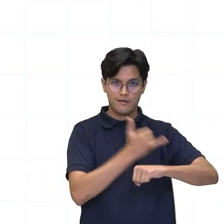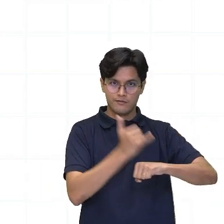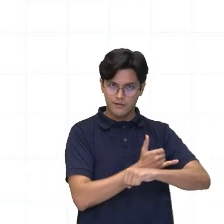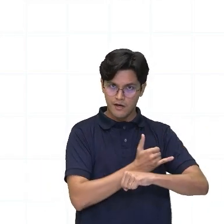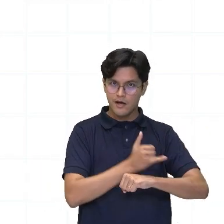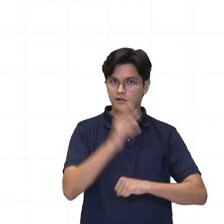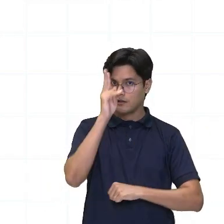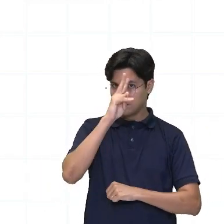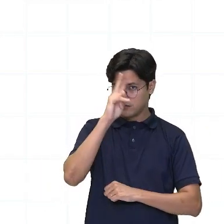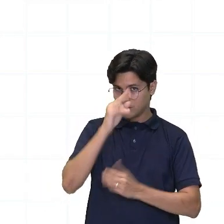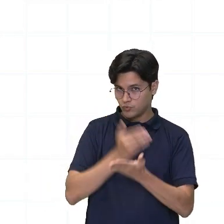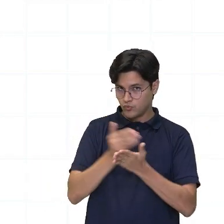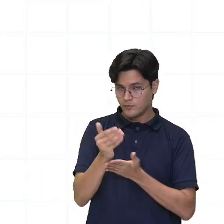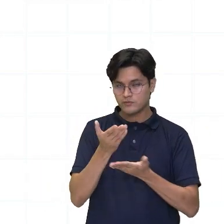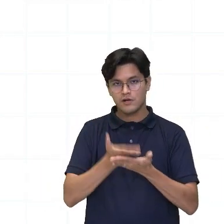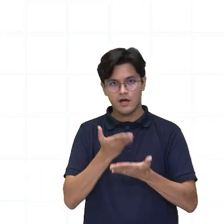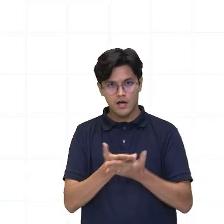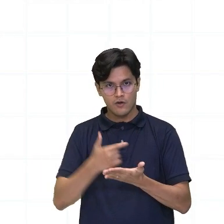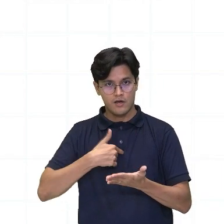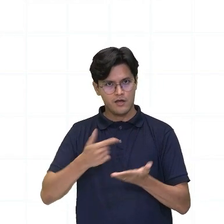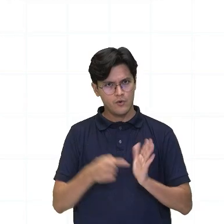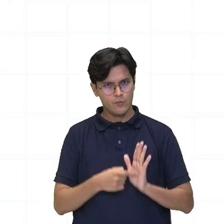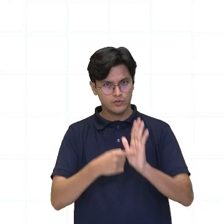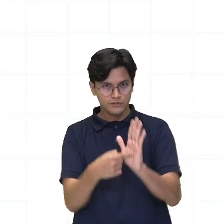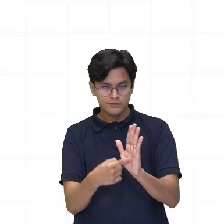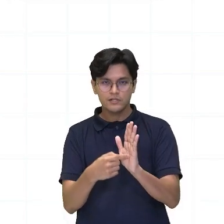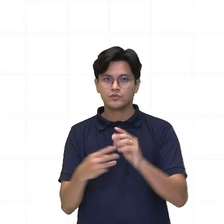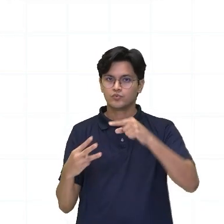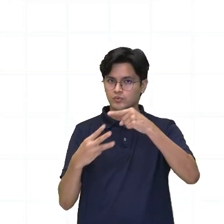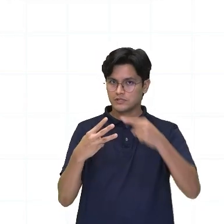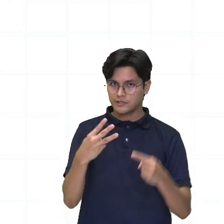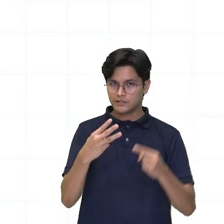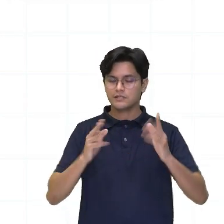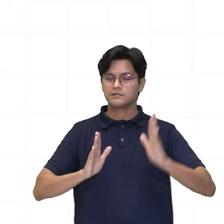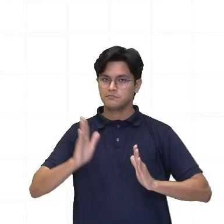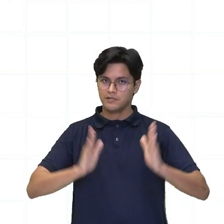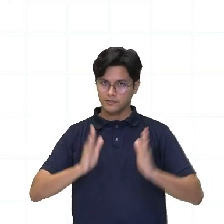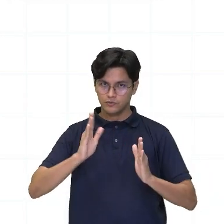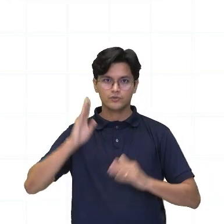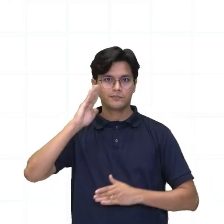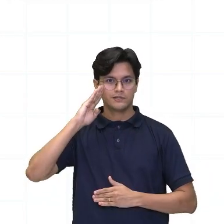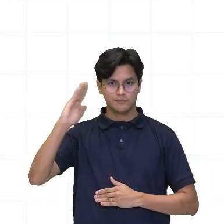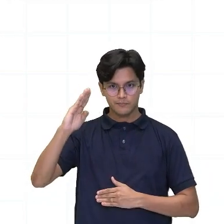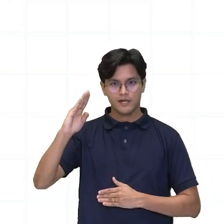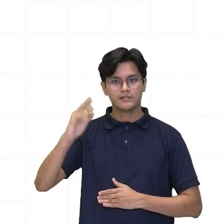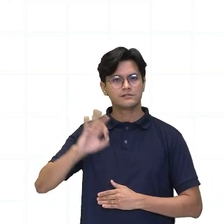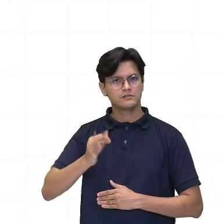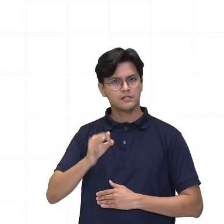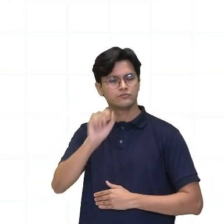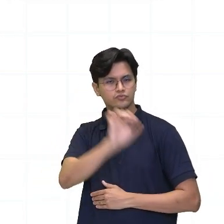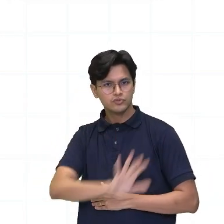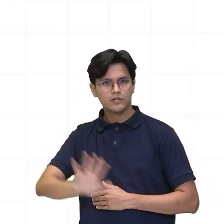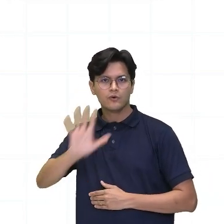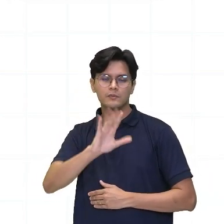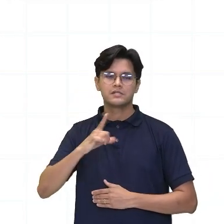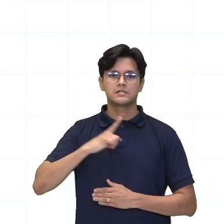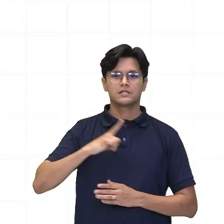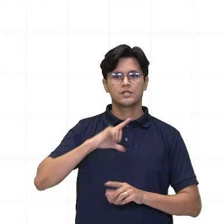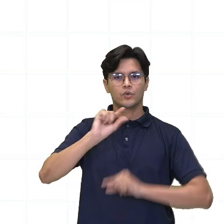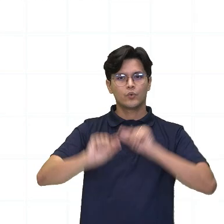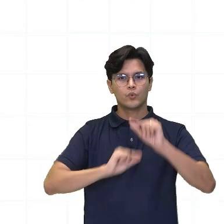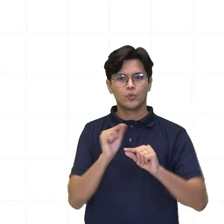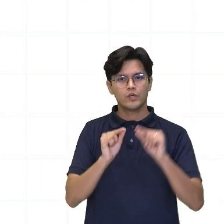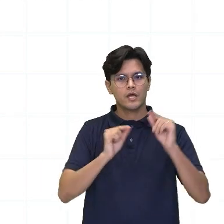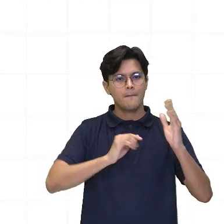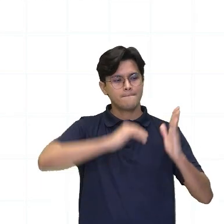Então, inclui paleolítico, neolítico e idade dos metais. Em geral, compreende pinturas realizadas